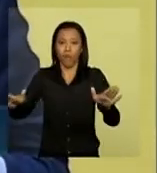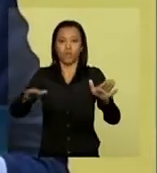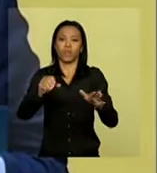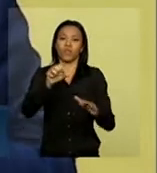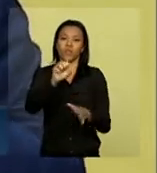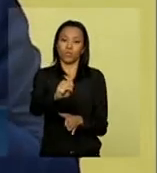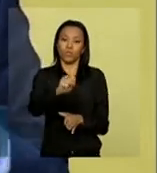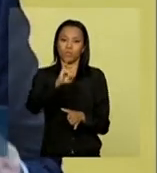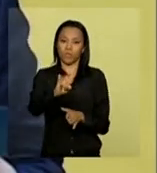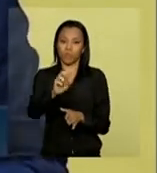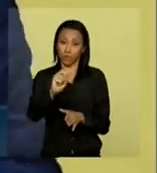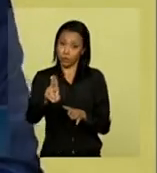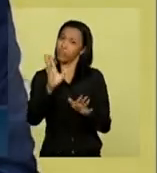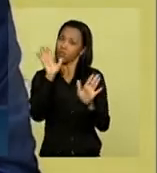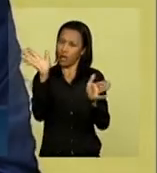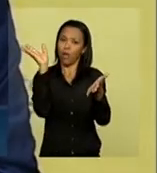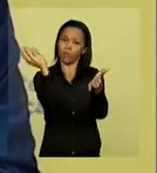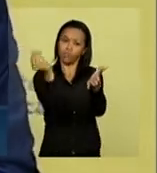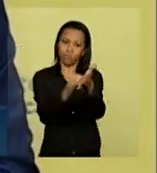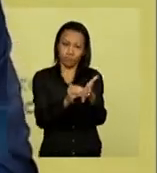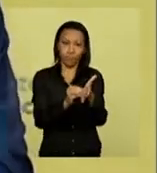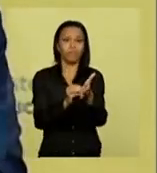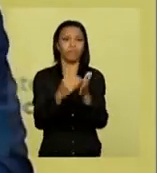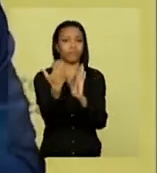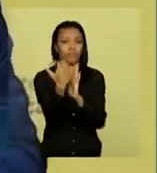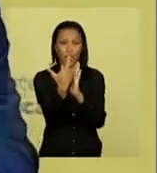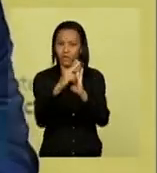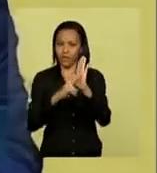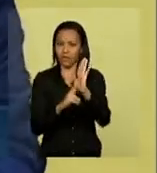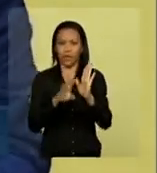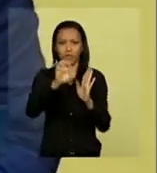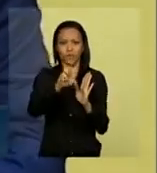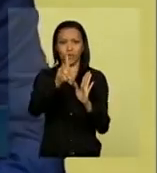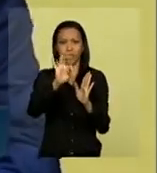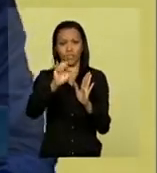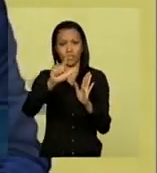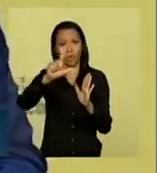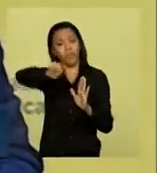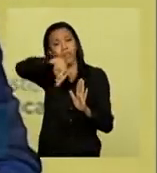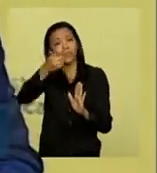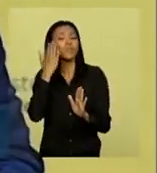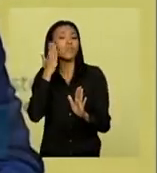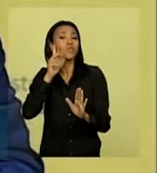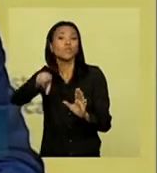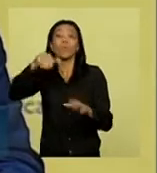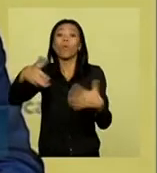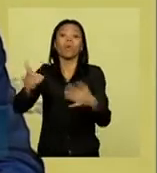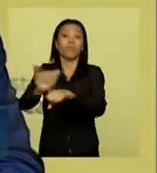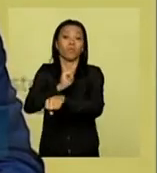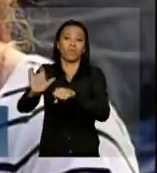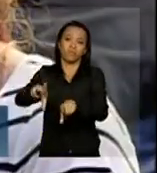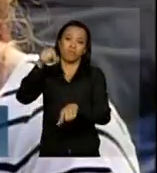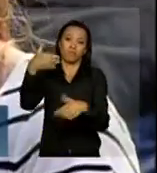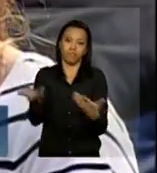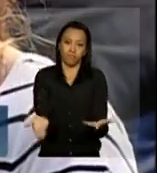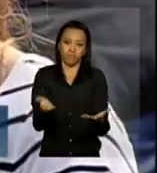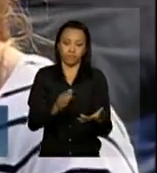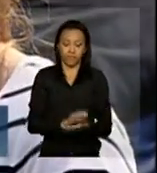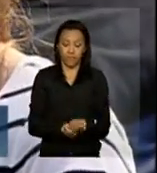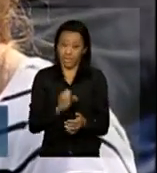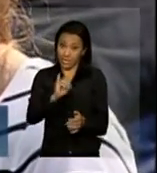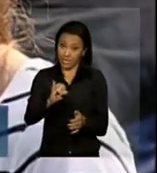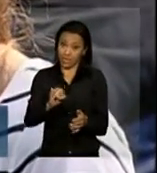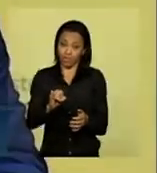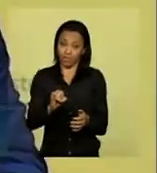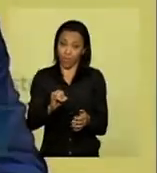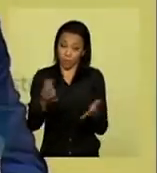constava do edital do Enem desde o início que seria dia seis de Janeiro ele poder construir a sua estratégia só por isso a a